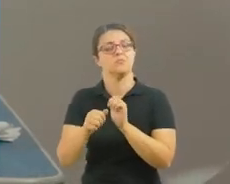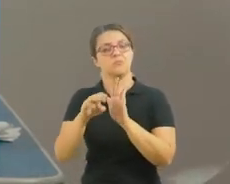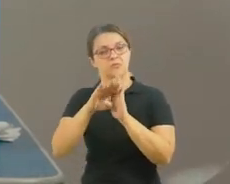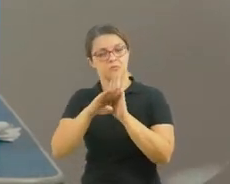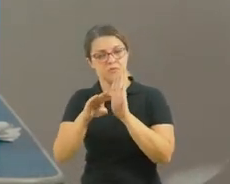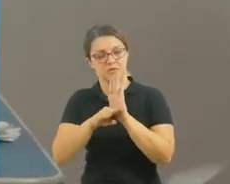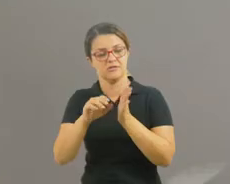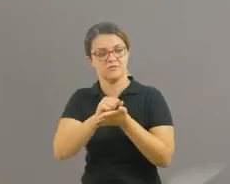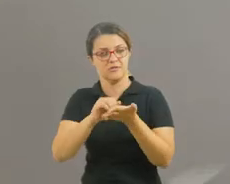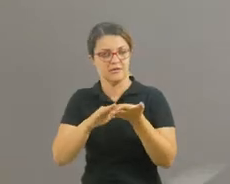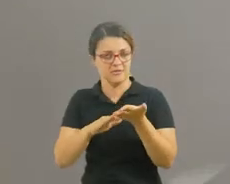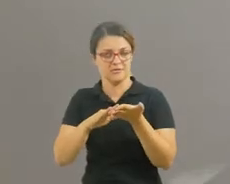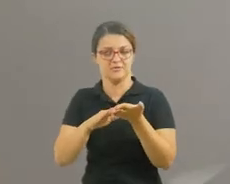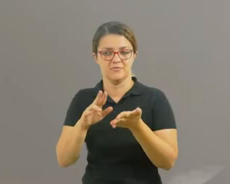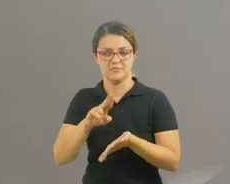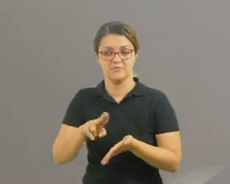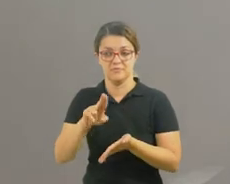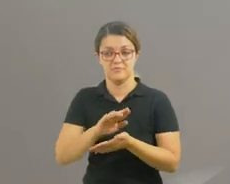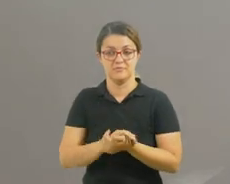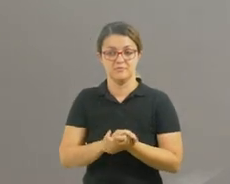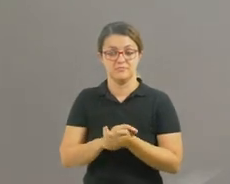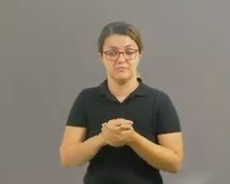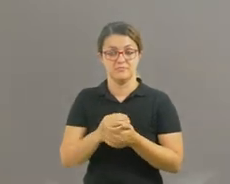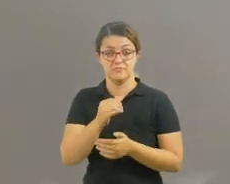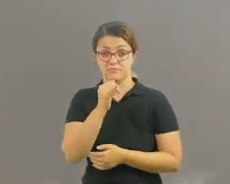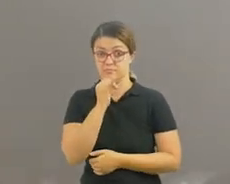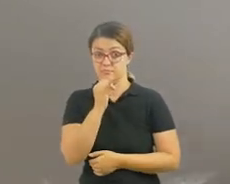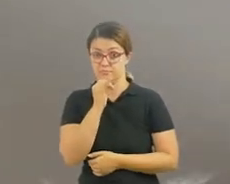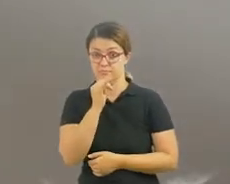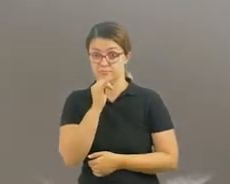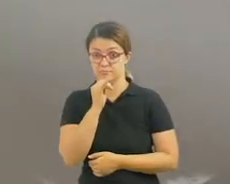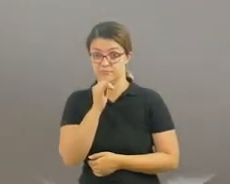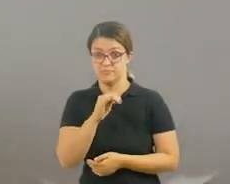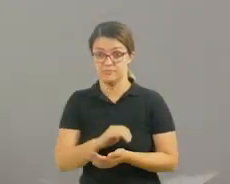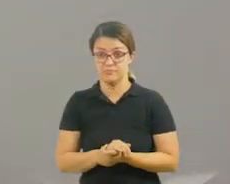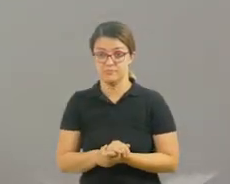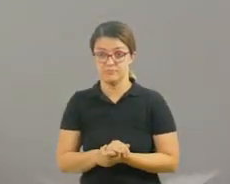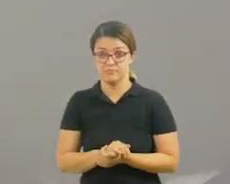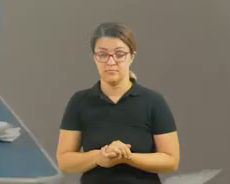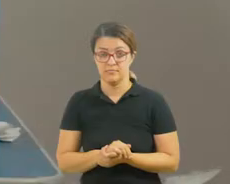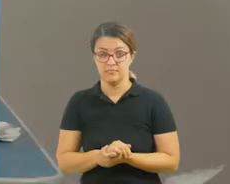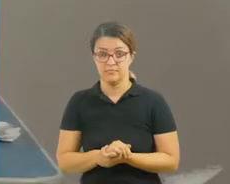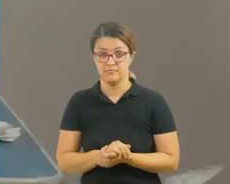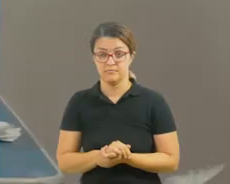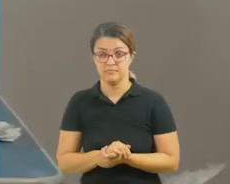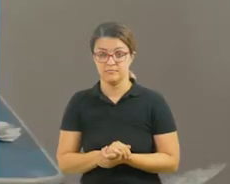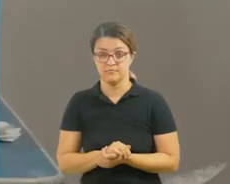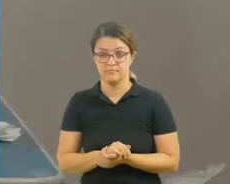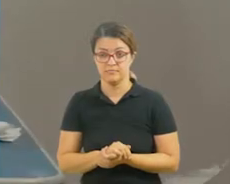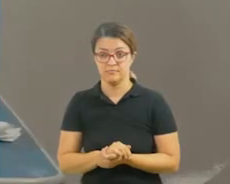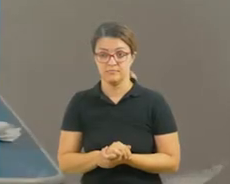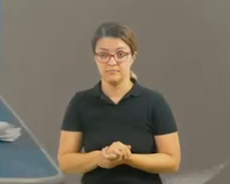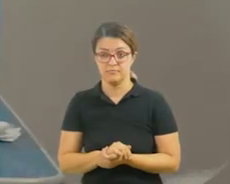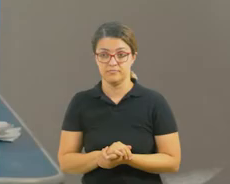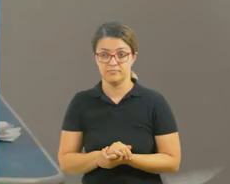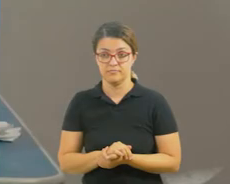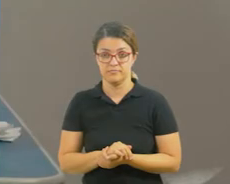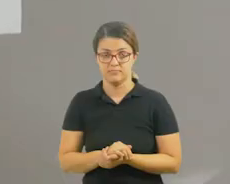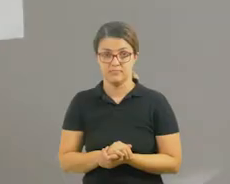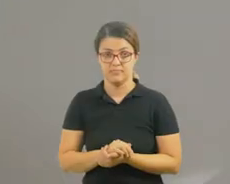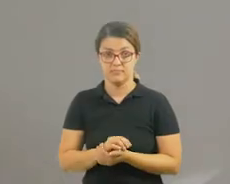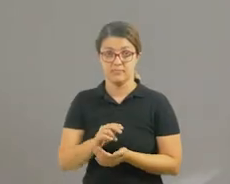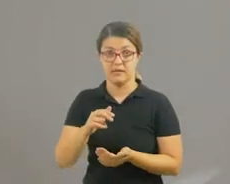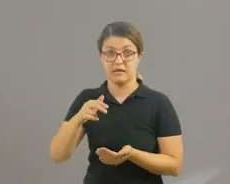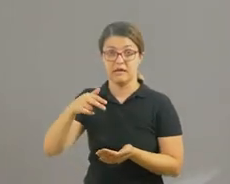material de apoio. E nós trouxemos aqui como exemplo a charada cai em